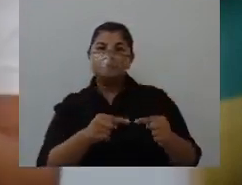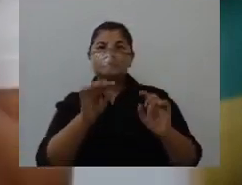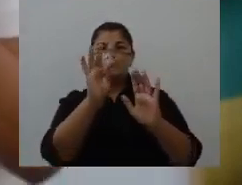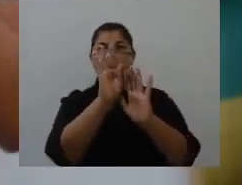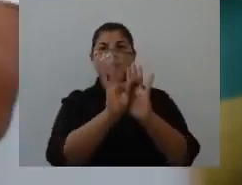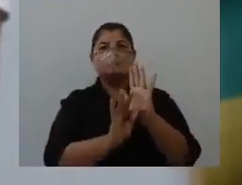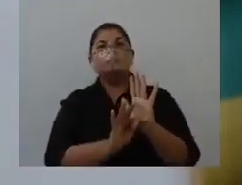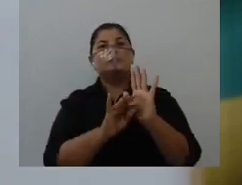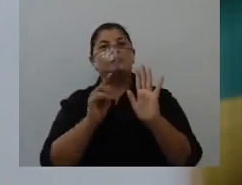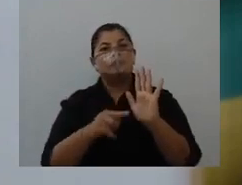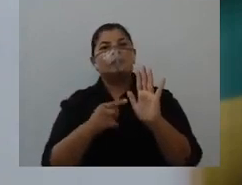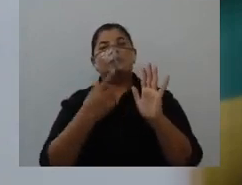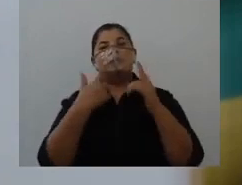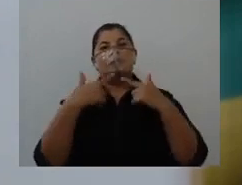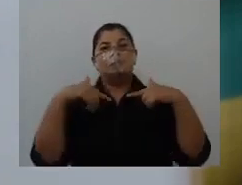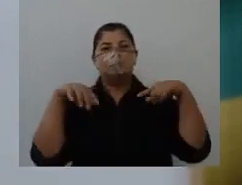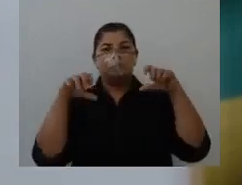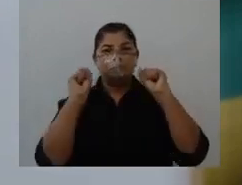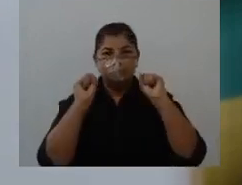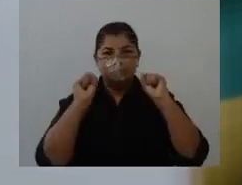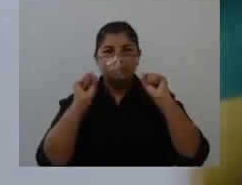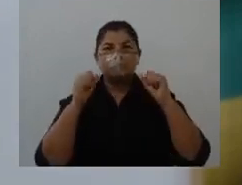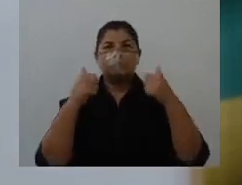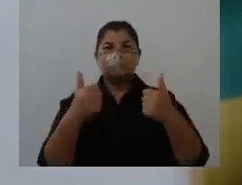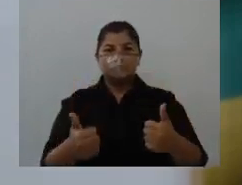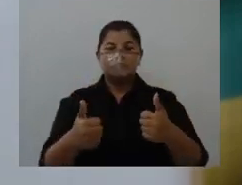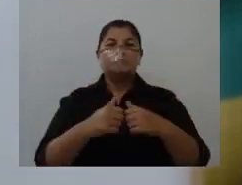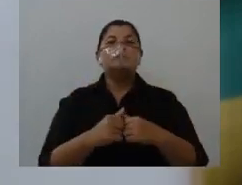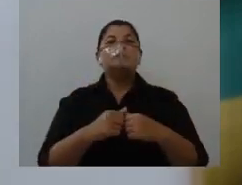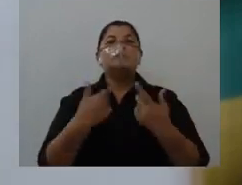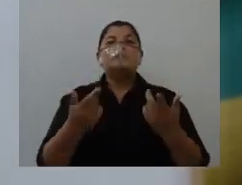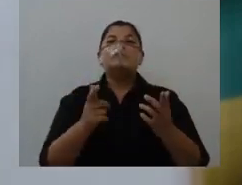de aspectos linguísticos, beleza? E o